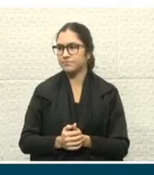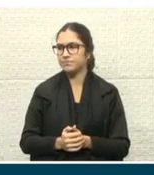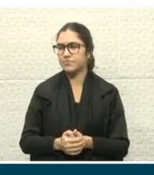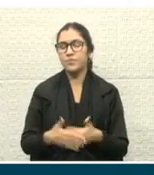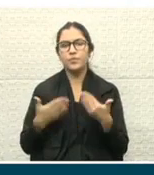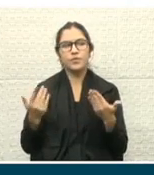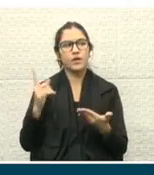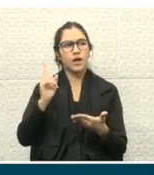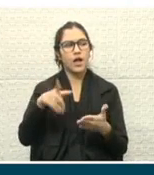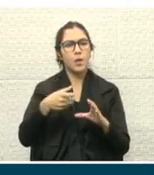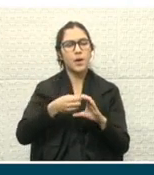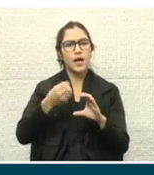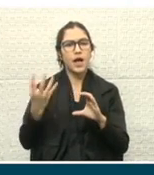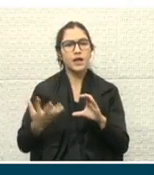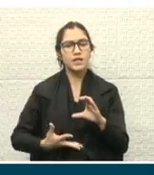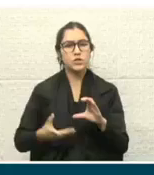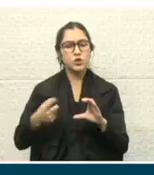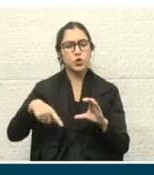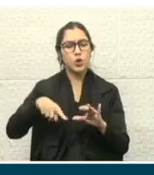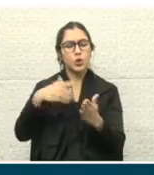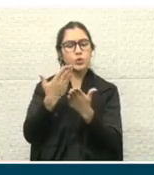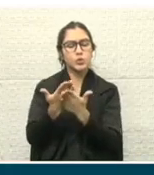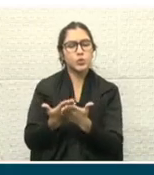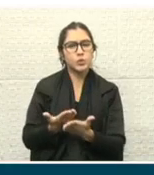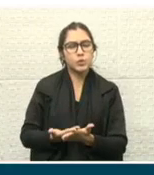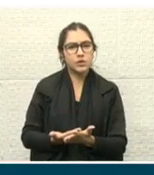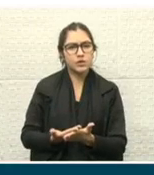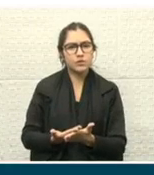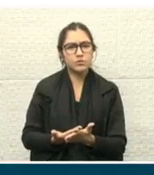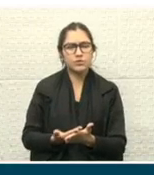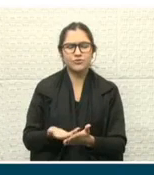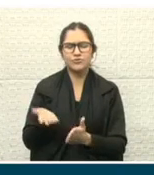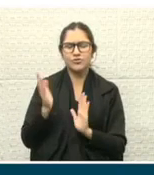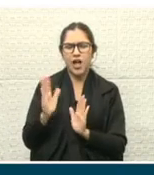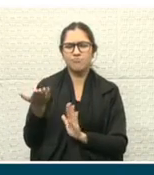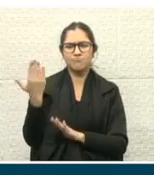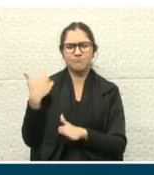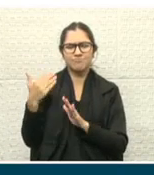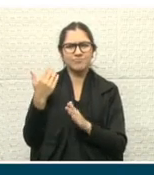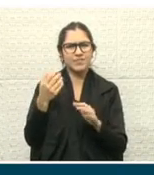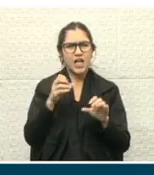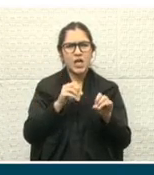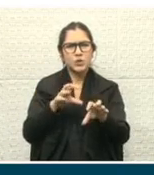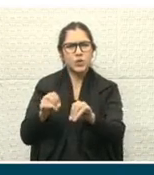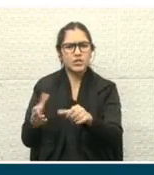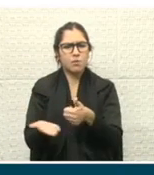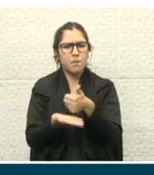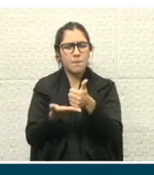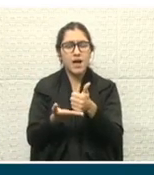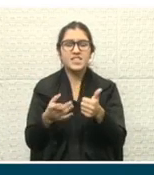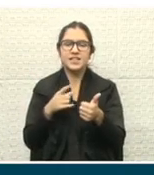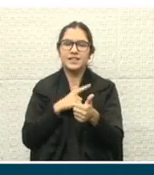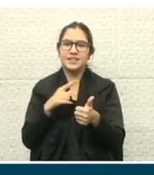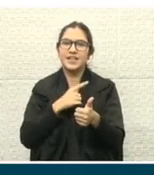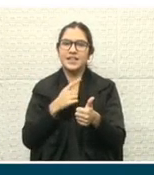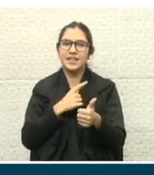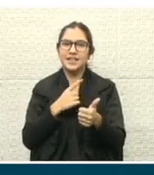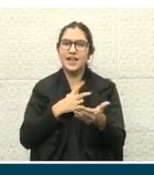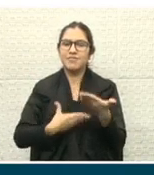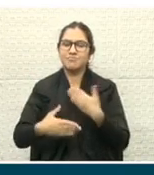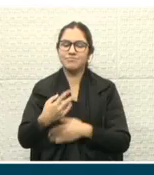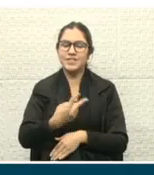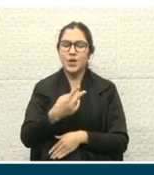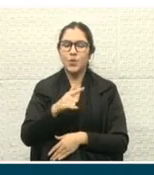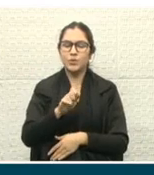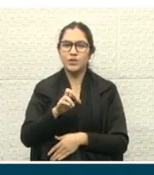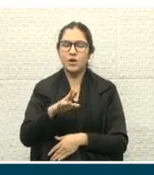Então, essa é uma característica que nós estudamos desde a educação básica, envolvendo as equações de segundo grau.